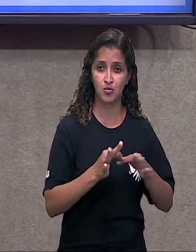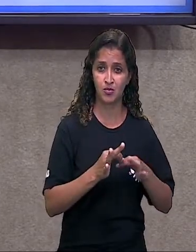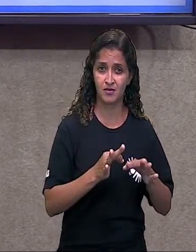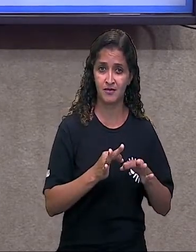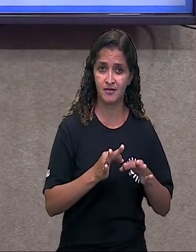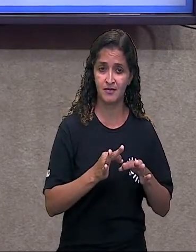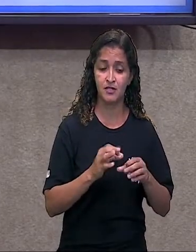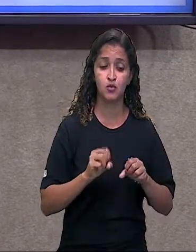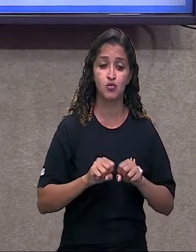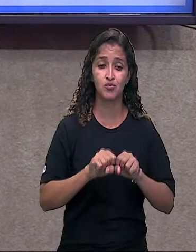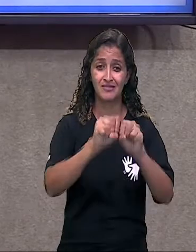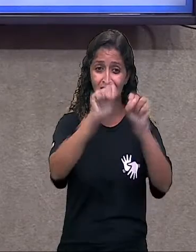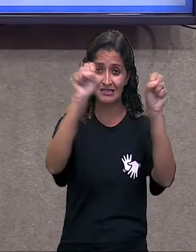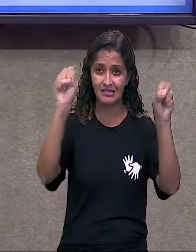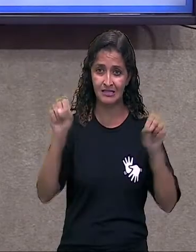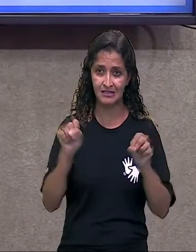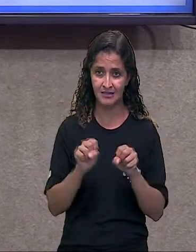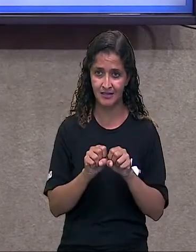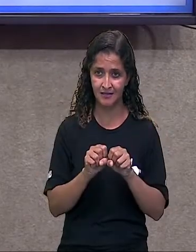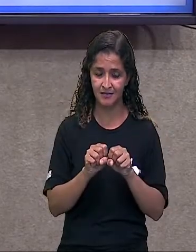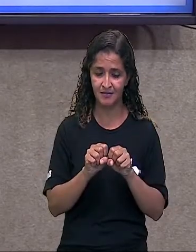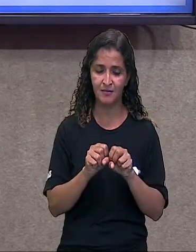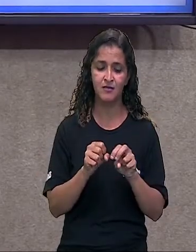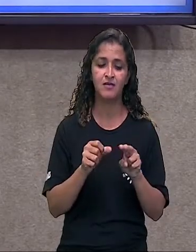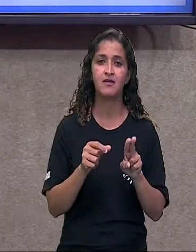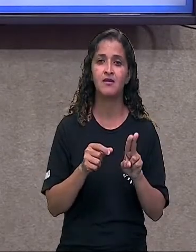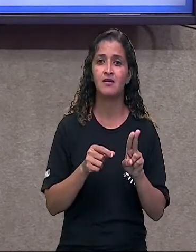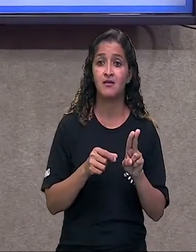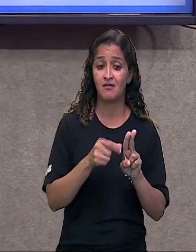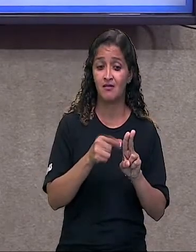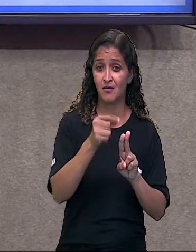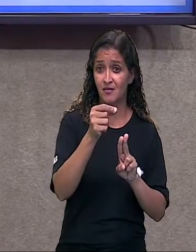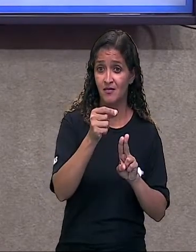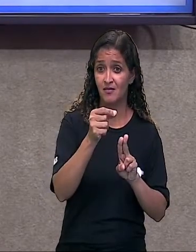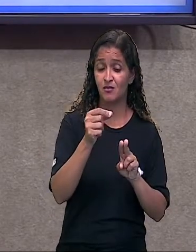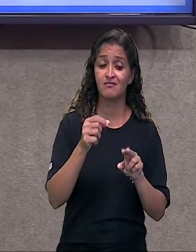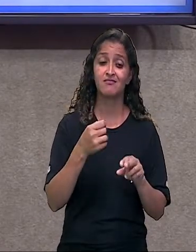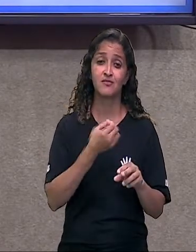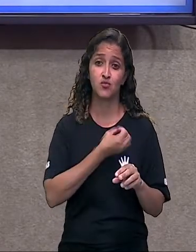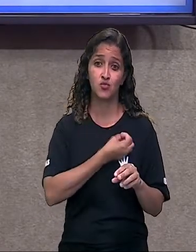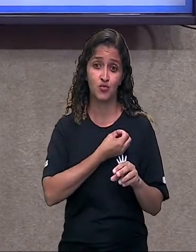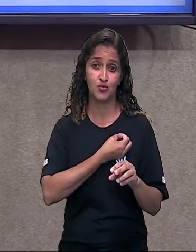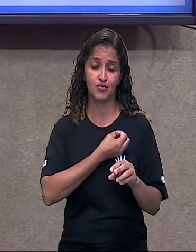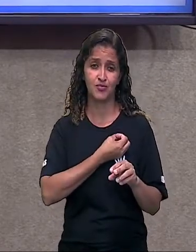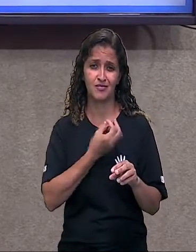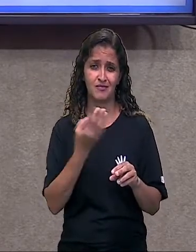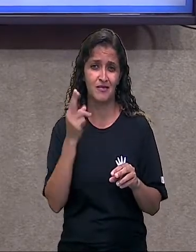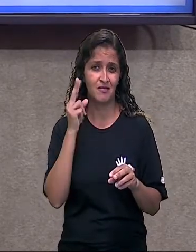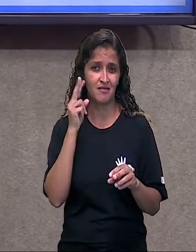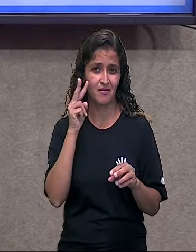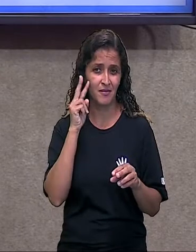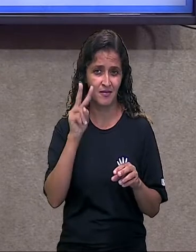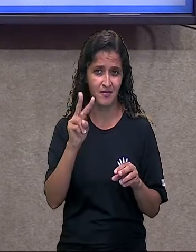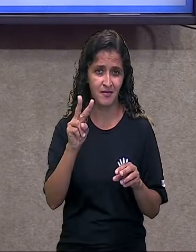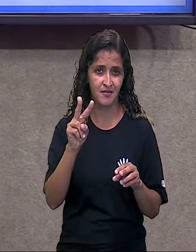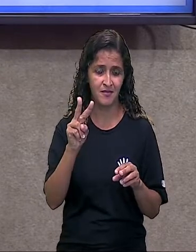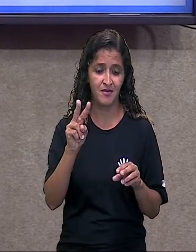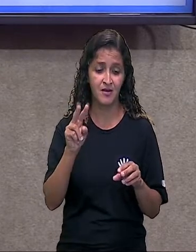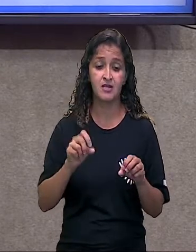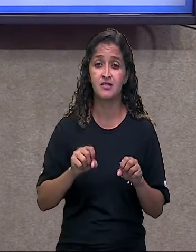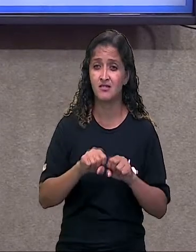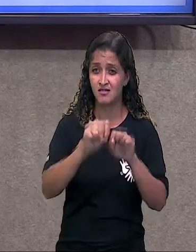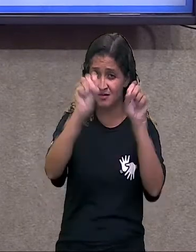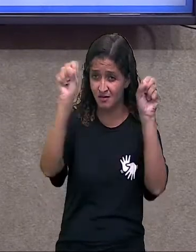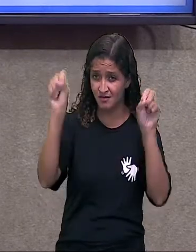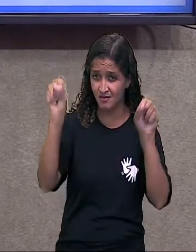do sistema decimal, que é o nosso sistema numérico. Lembra que eu falei que o nosso sistema agrupa